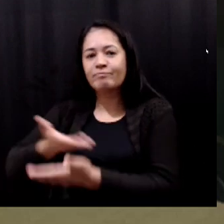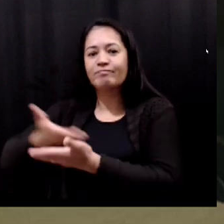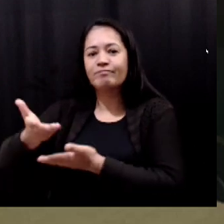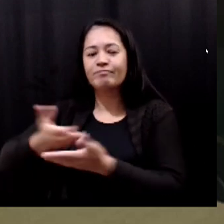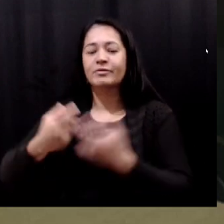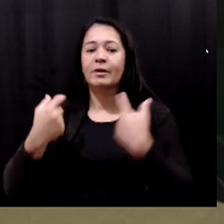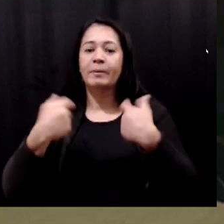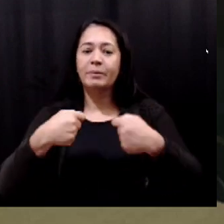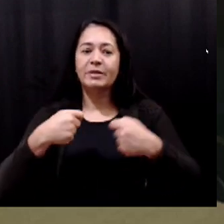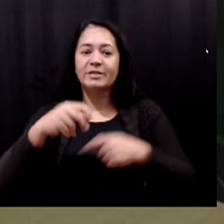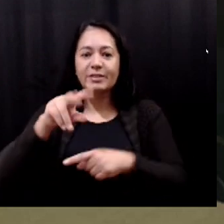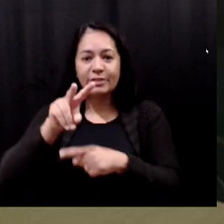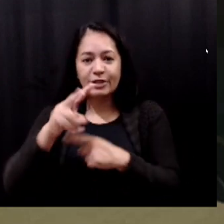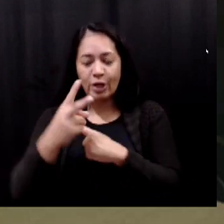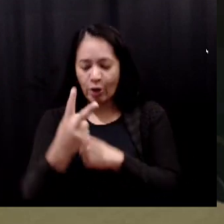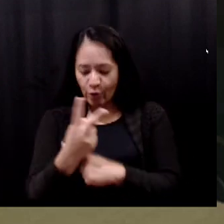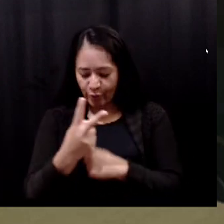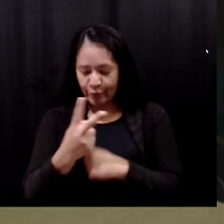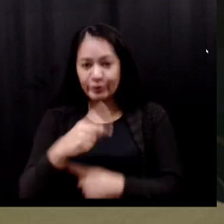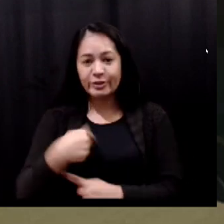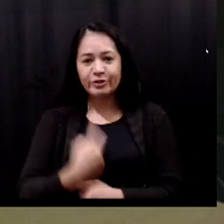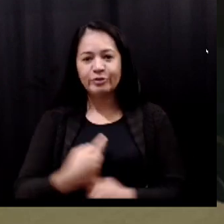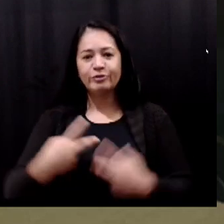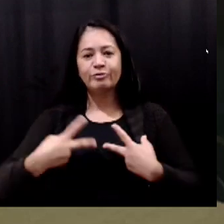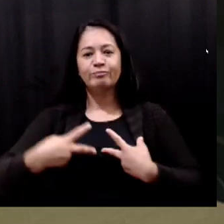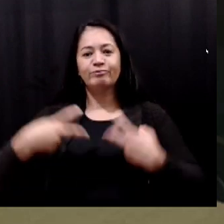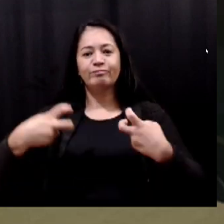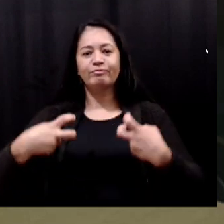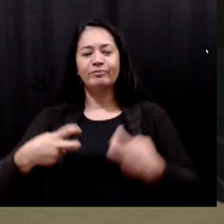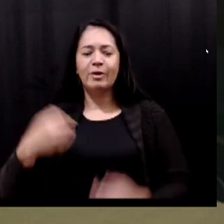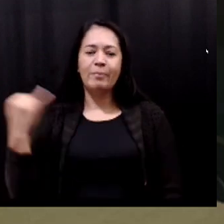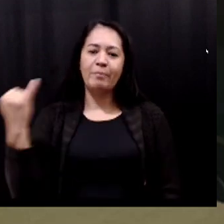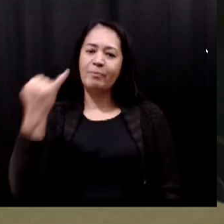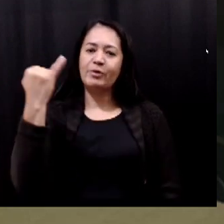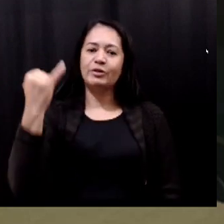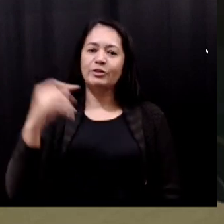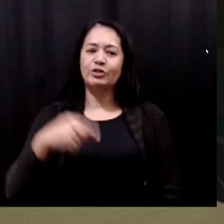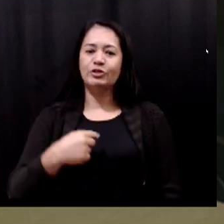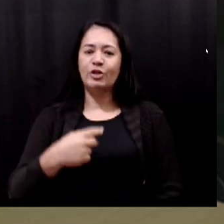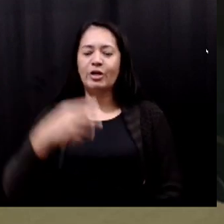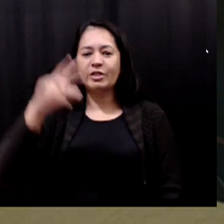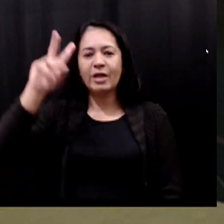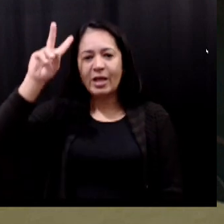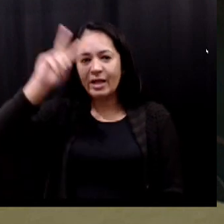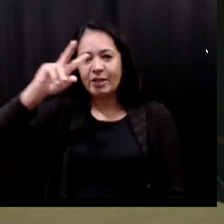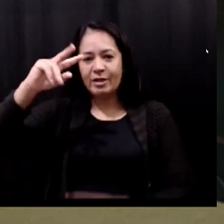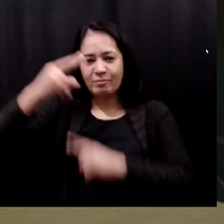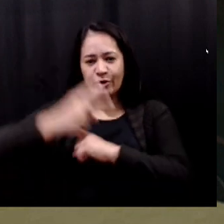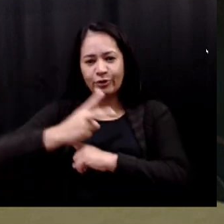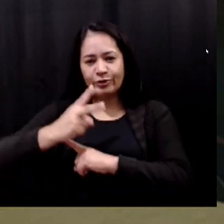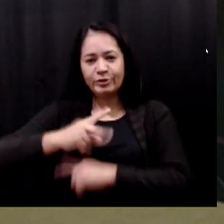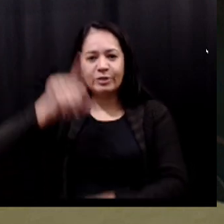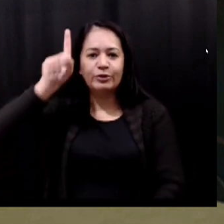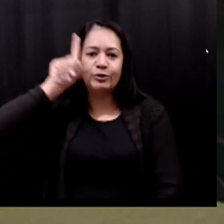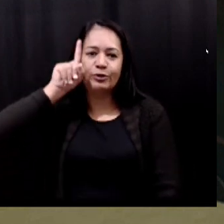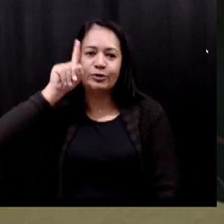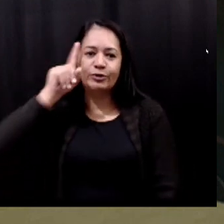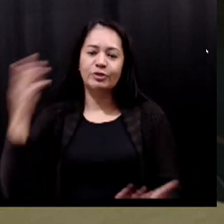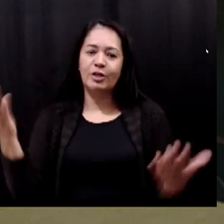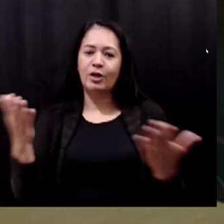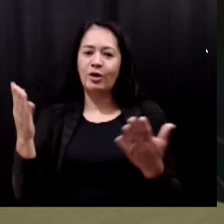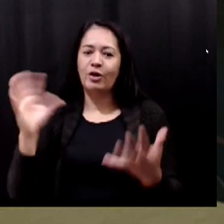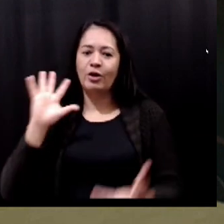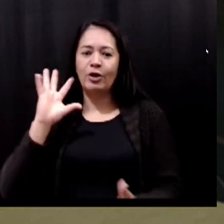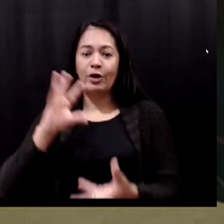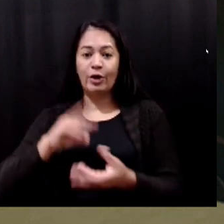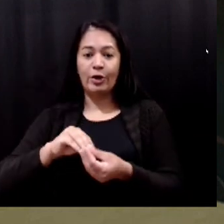cuidar, sim, de nós mesmos, né? É importante a gente lembrar disso todos os dias. A gente já vai para as considerações finais. Eu